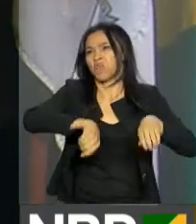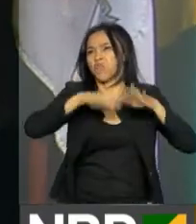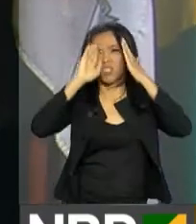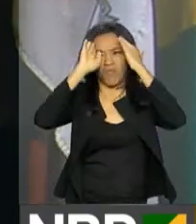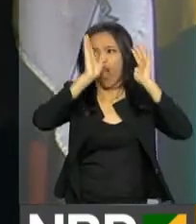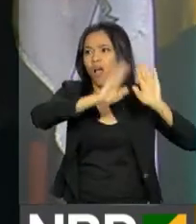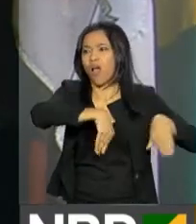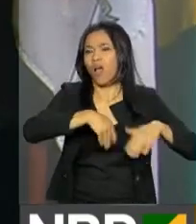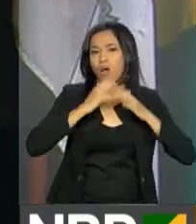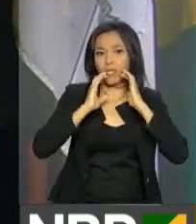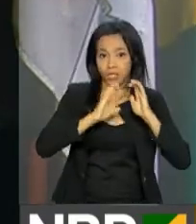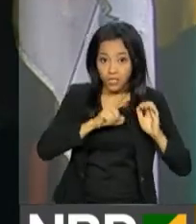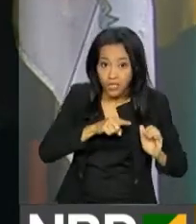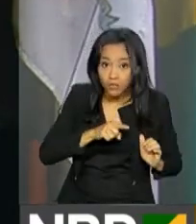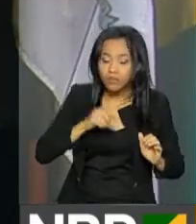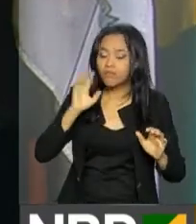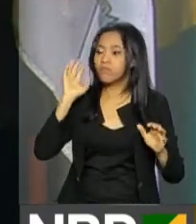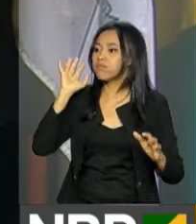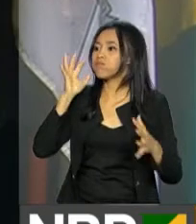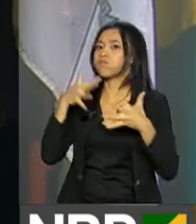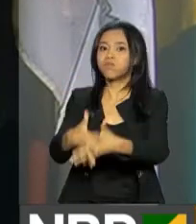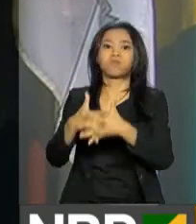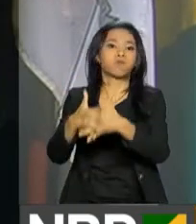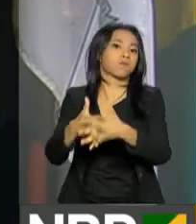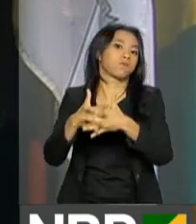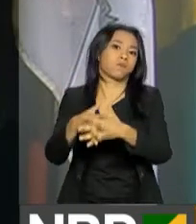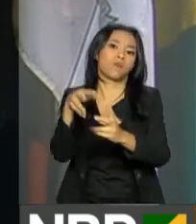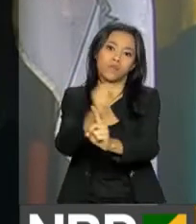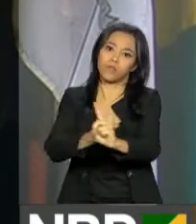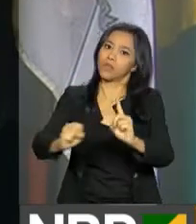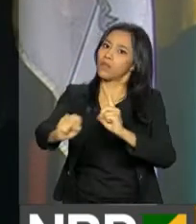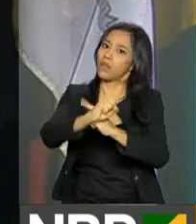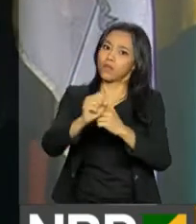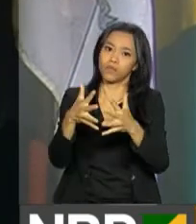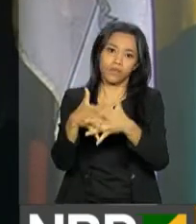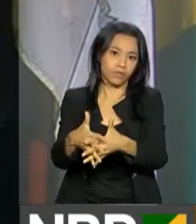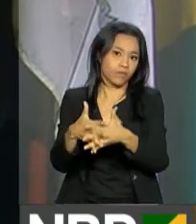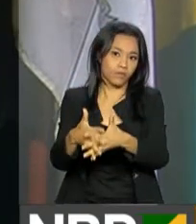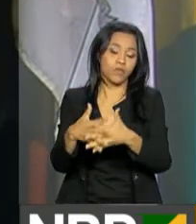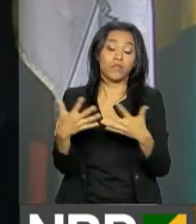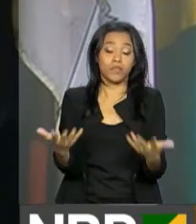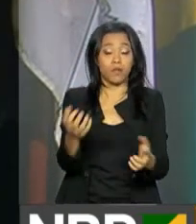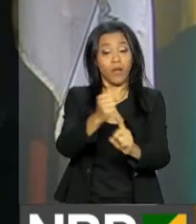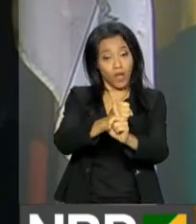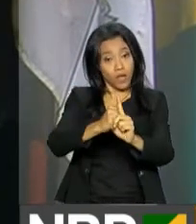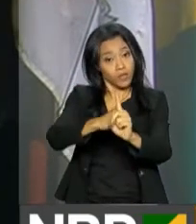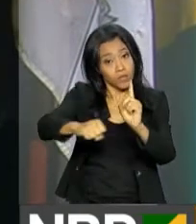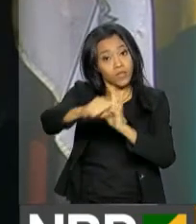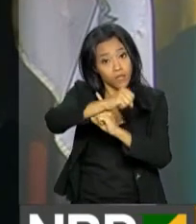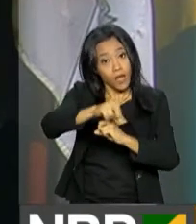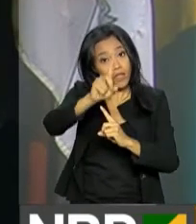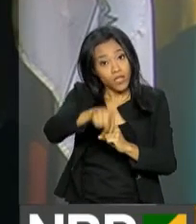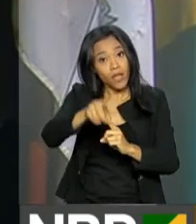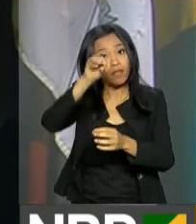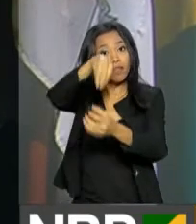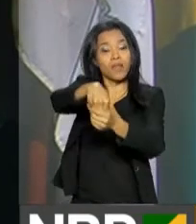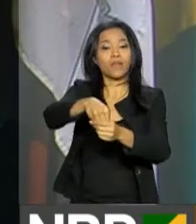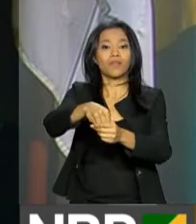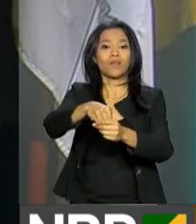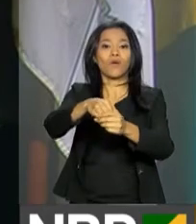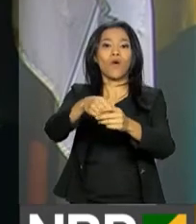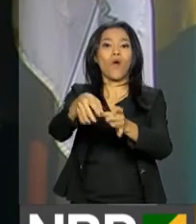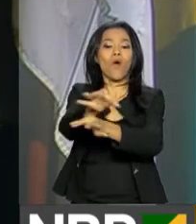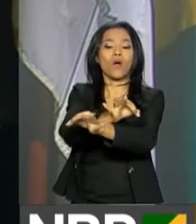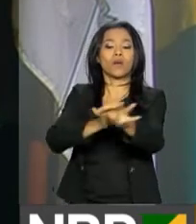jurídica você desorganiza a sociedade aliás sociedade é organização é não é sem razão